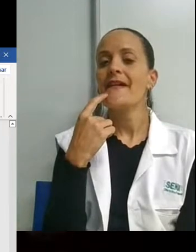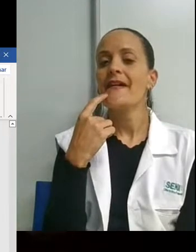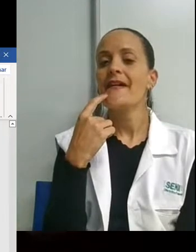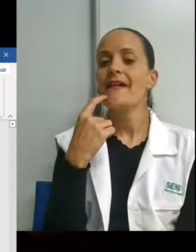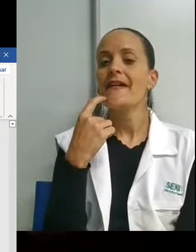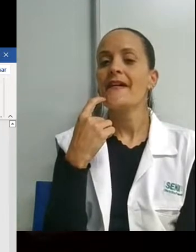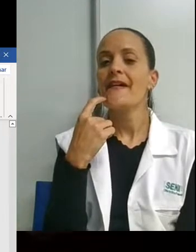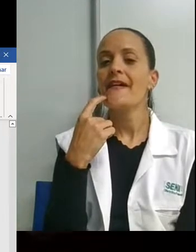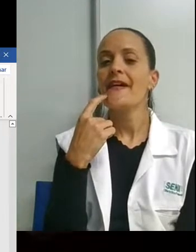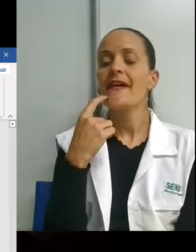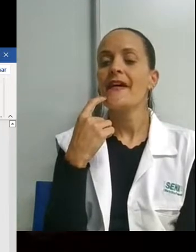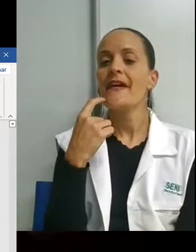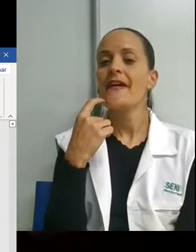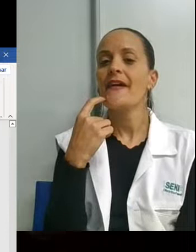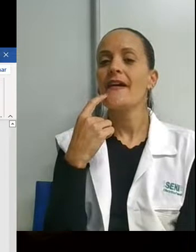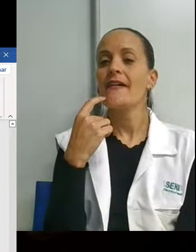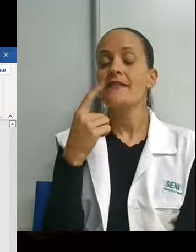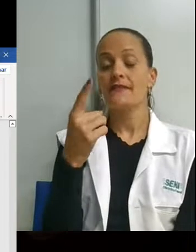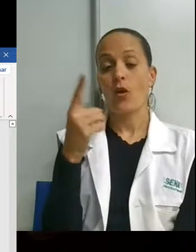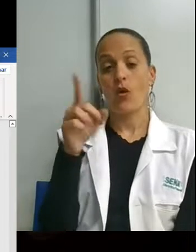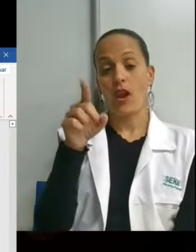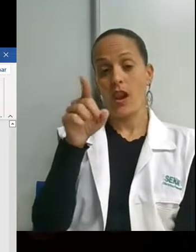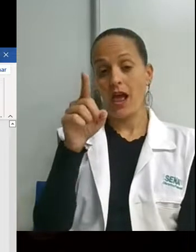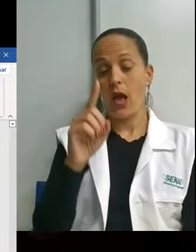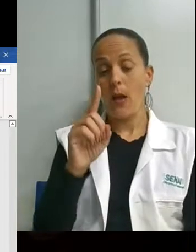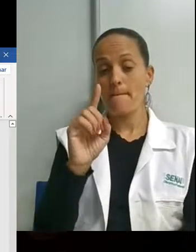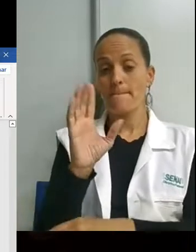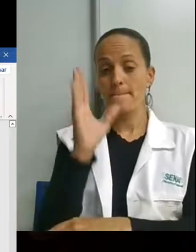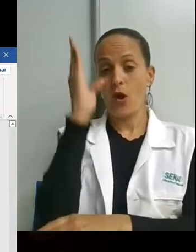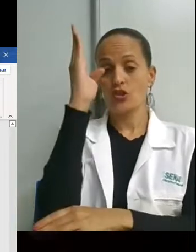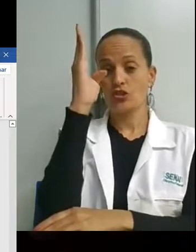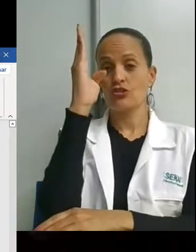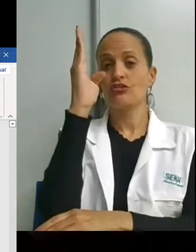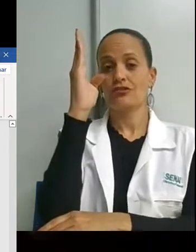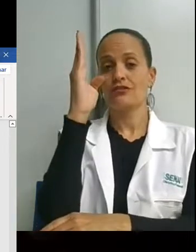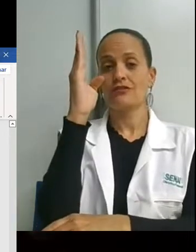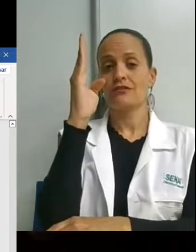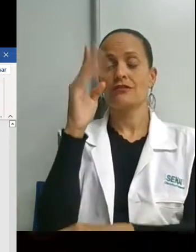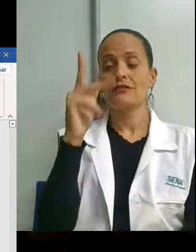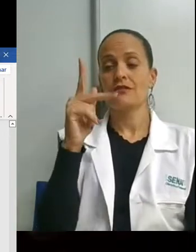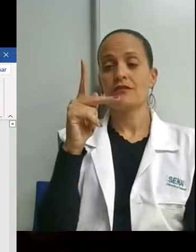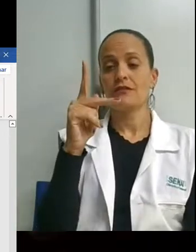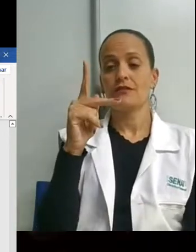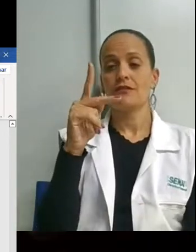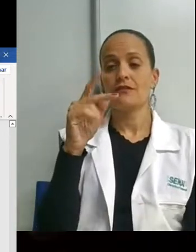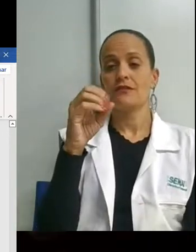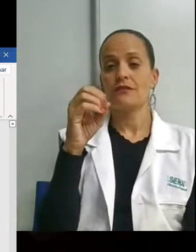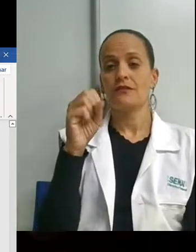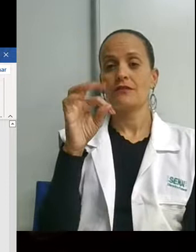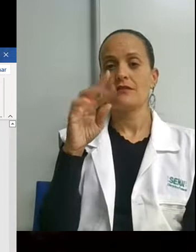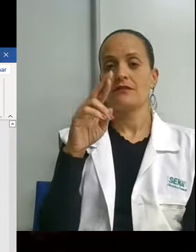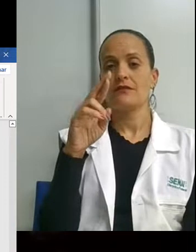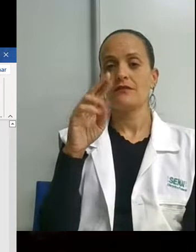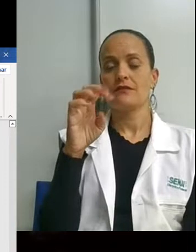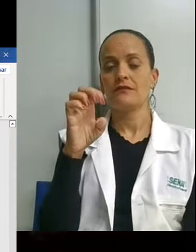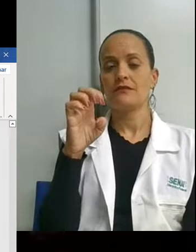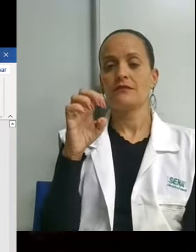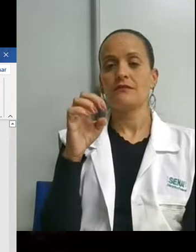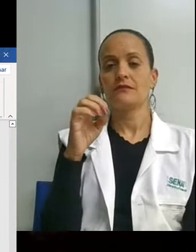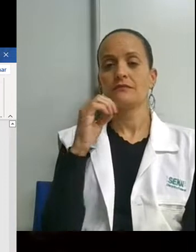quê? Depois do medidor, É a certo? de cima. Oi? Não é a de cima, não? A primeira foto de